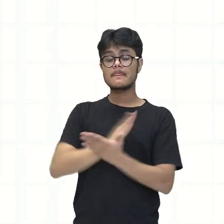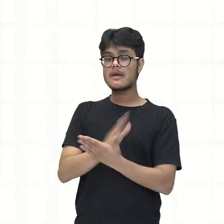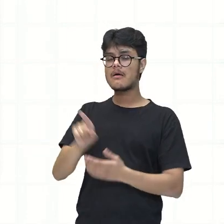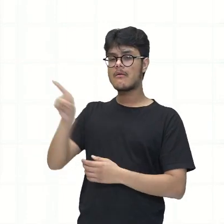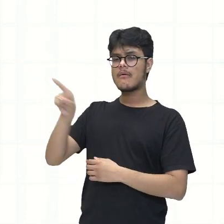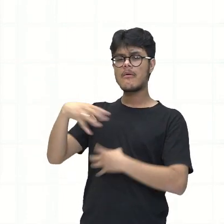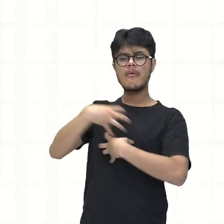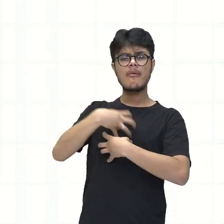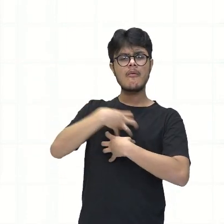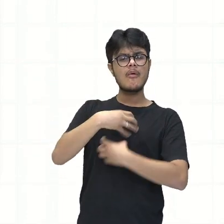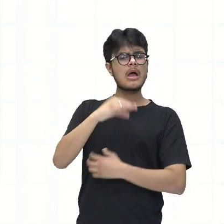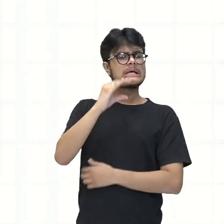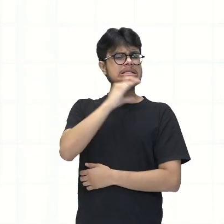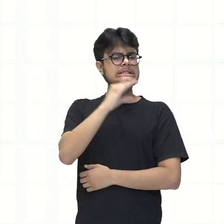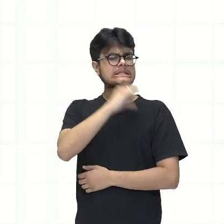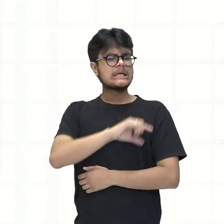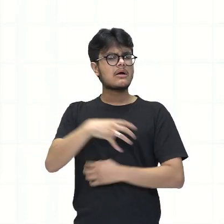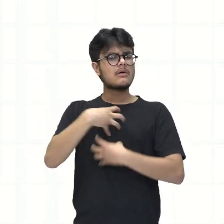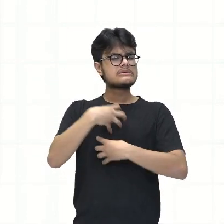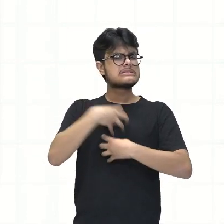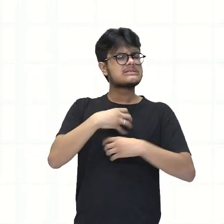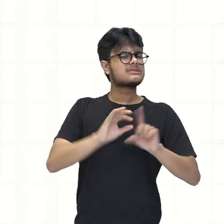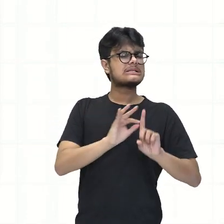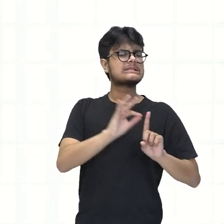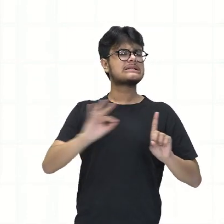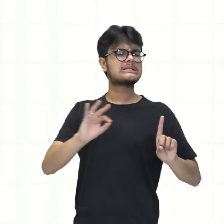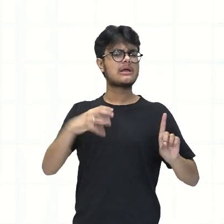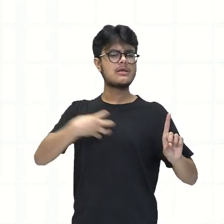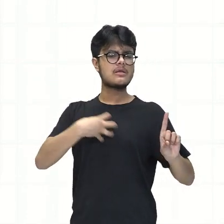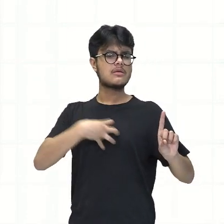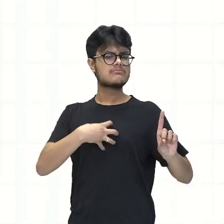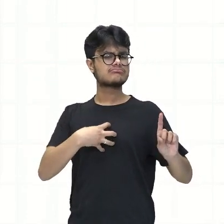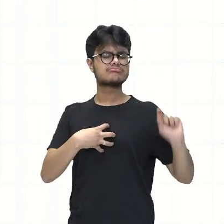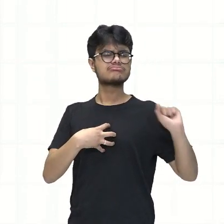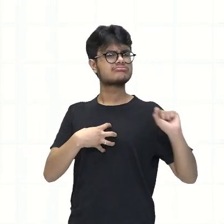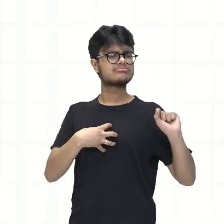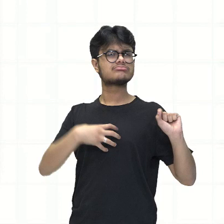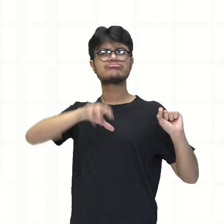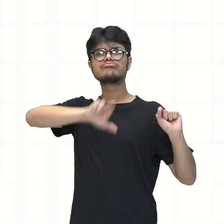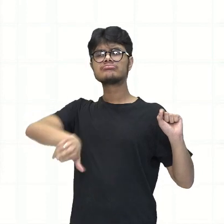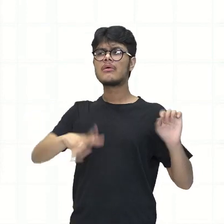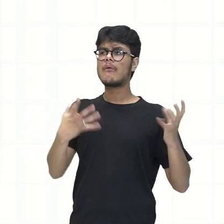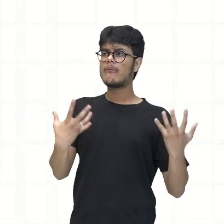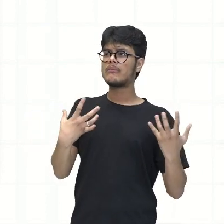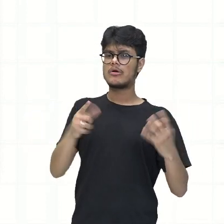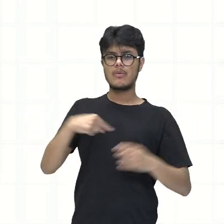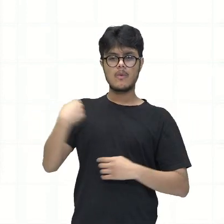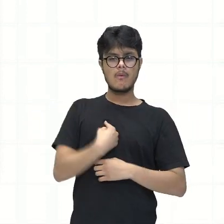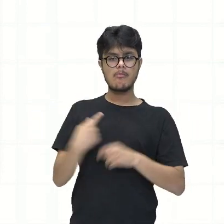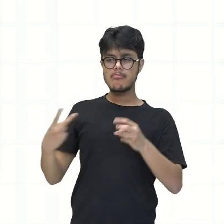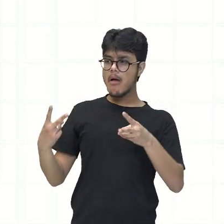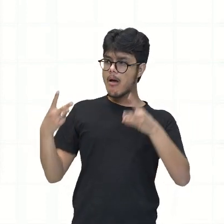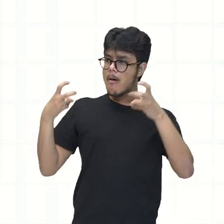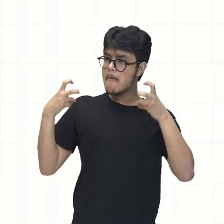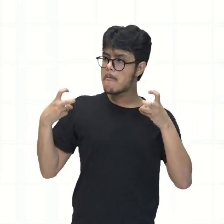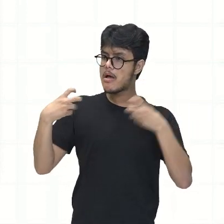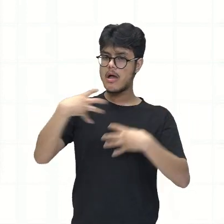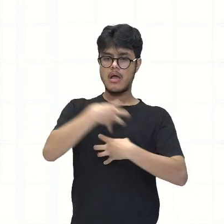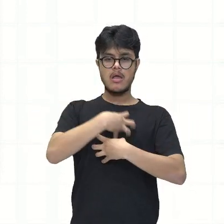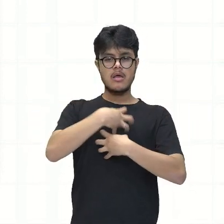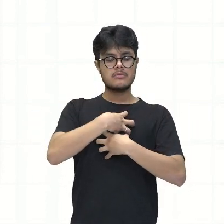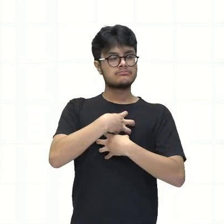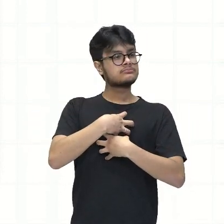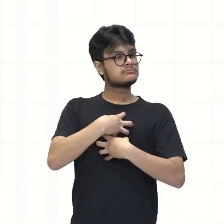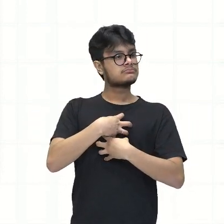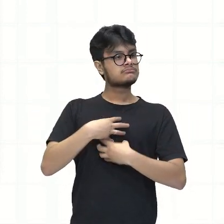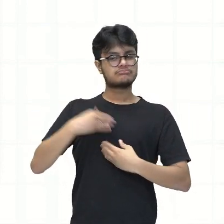sensação térmica, né? E a sensação térmica nada mais é do que a percepção subjetiva da temperatura por